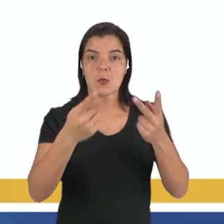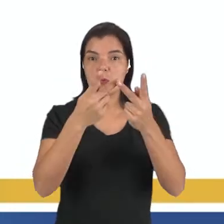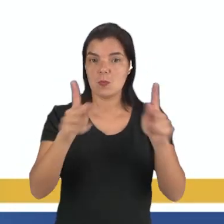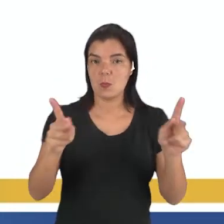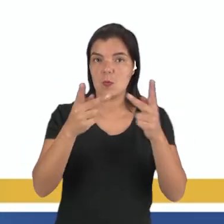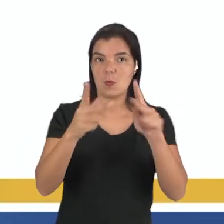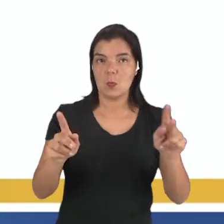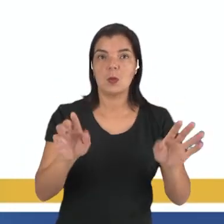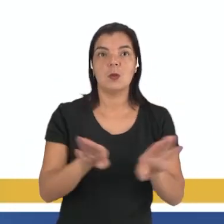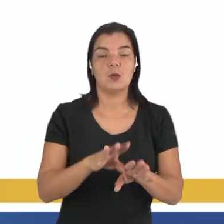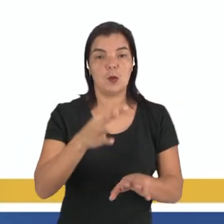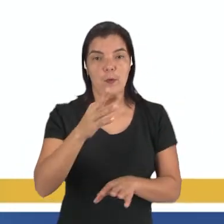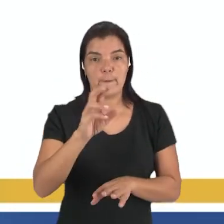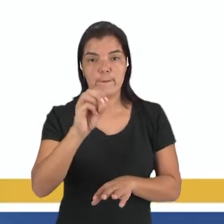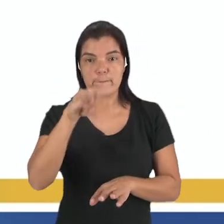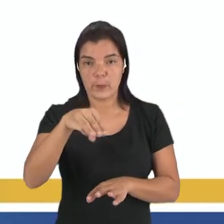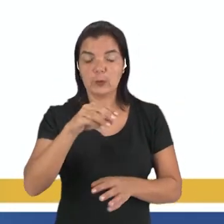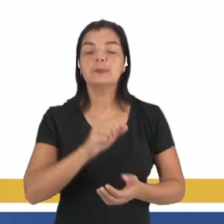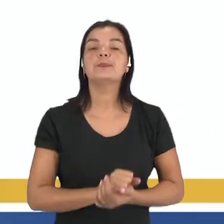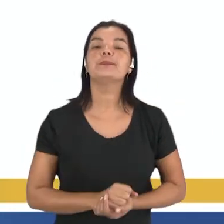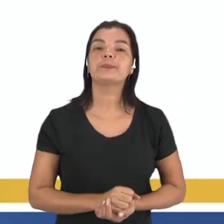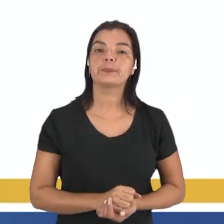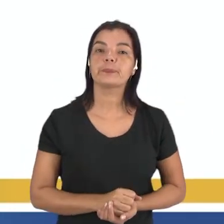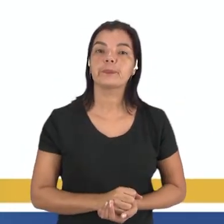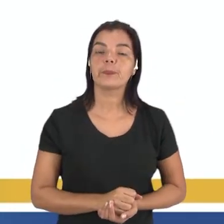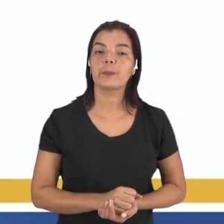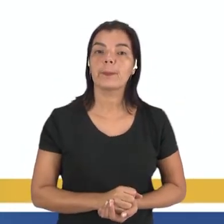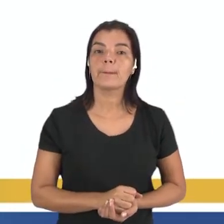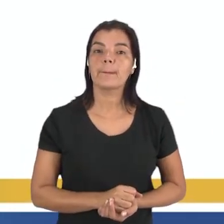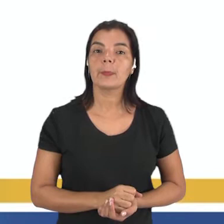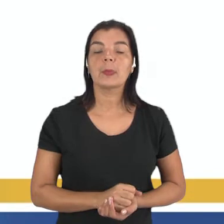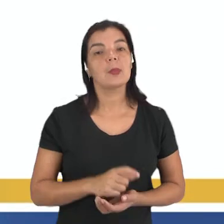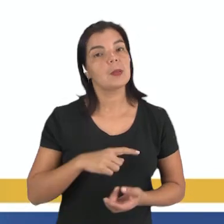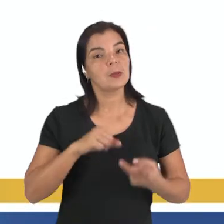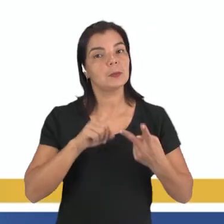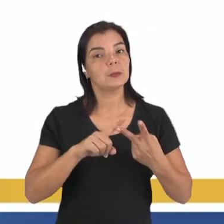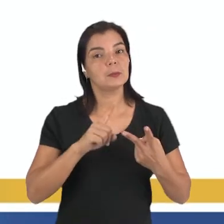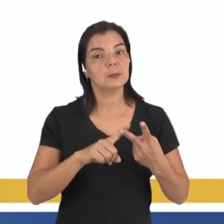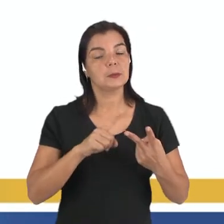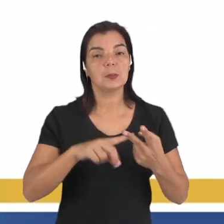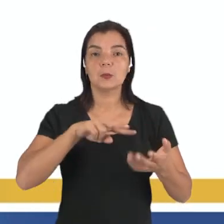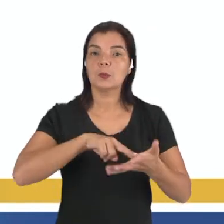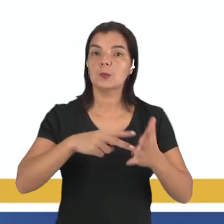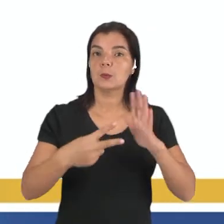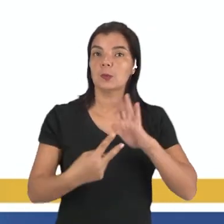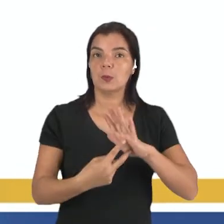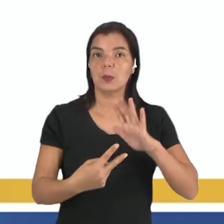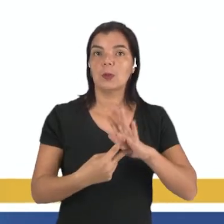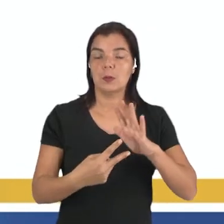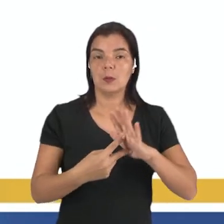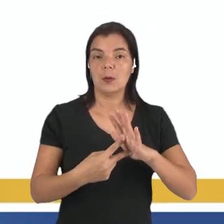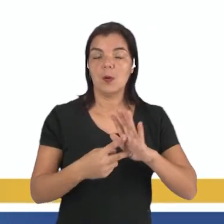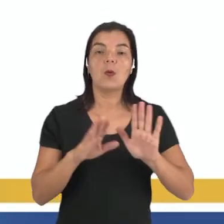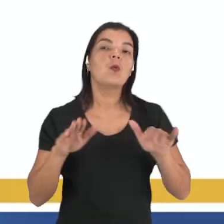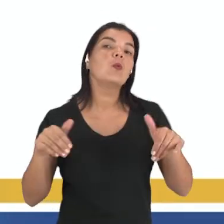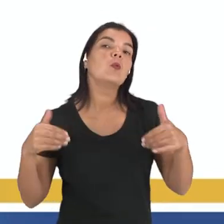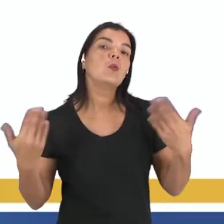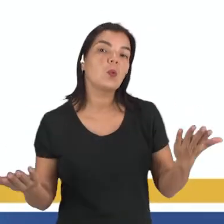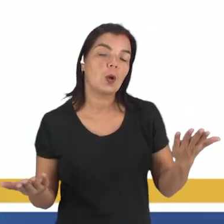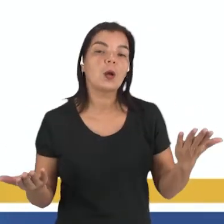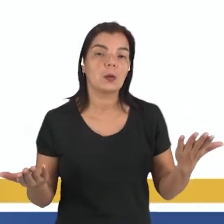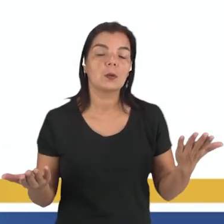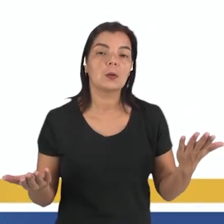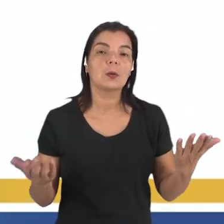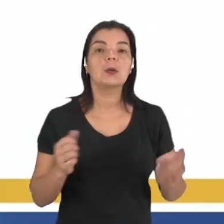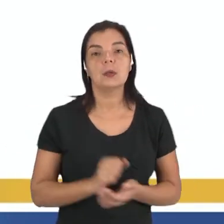temos aí o from, então após a preposição nós usamos o whom. E segundo, que o significado do whom aí vai ser o qual, o cujo,